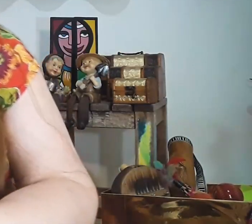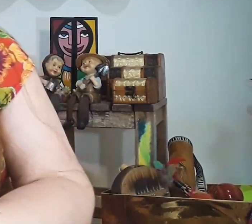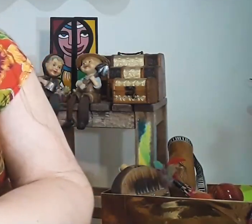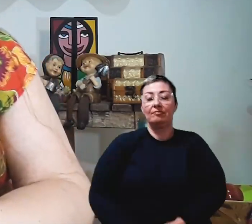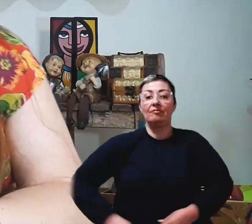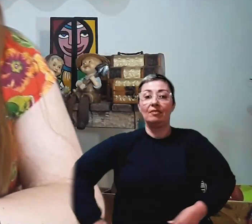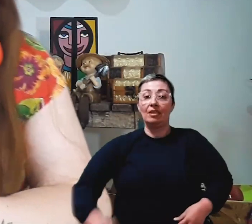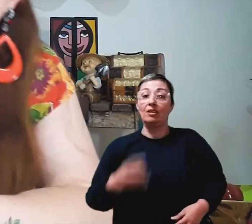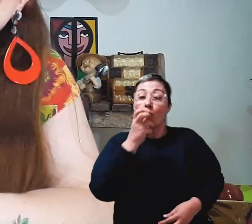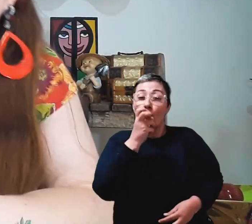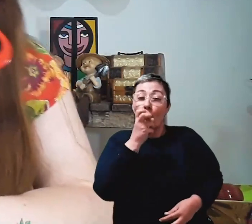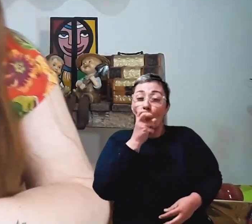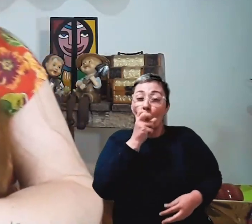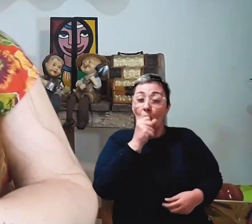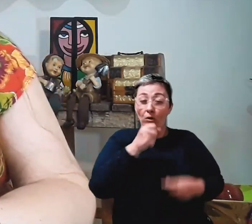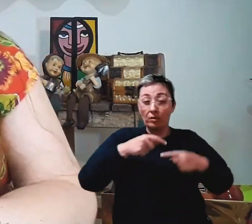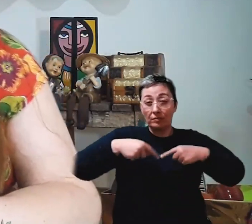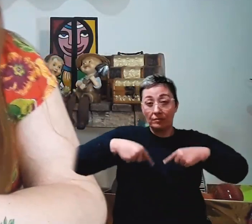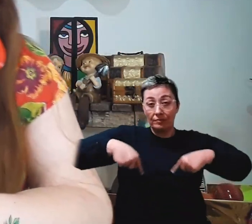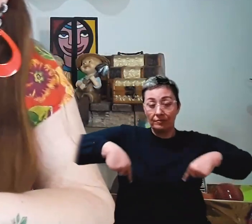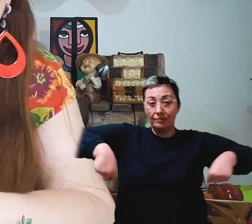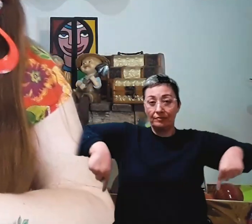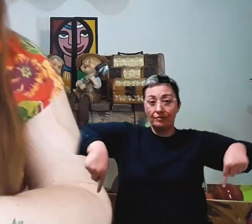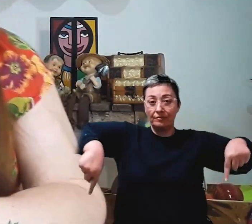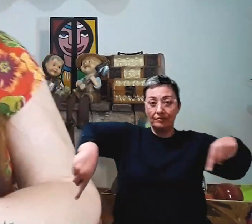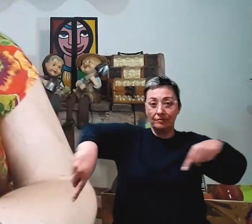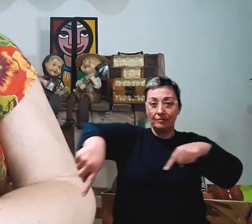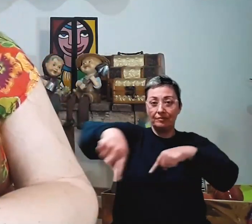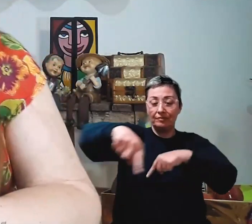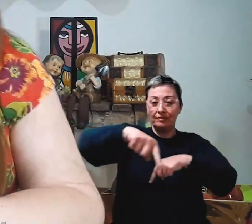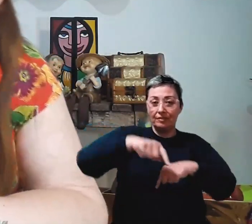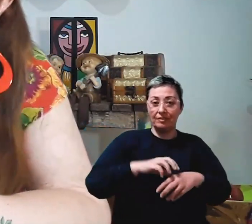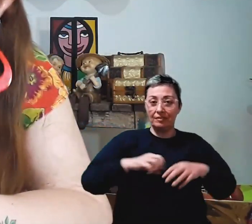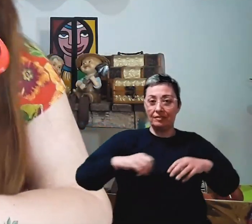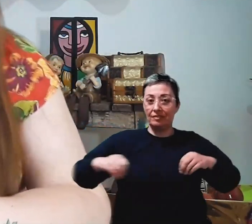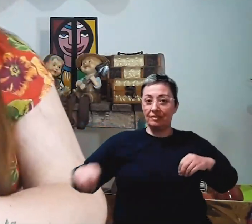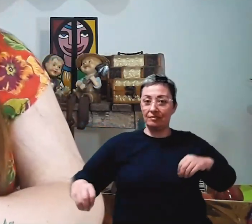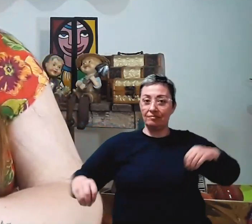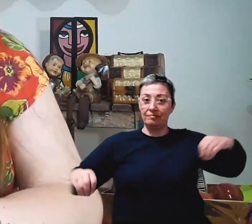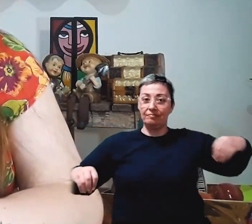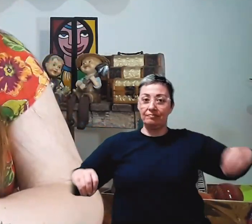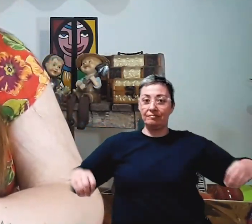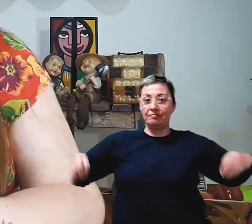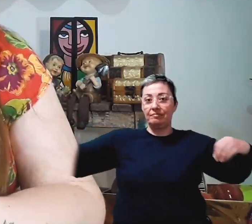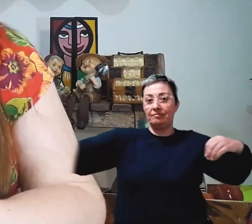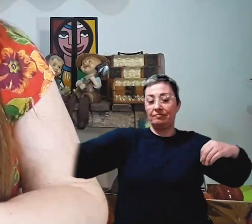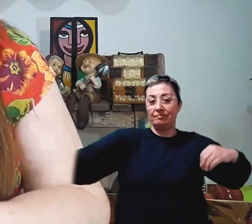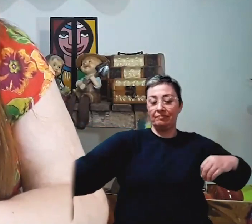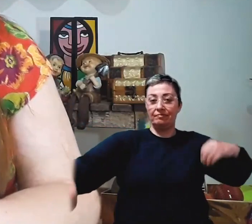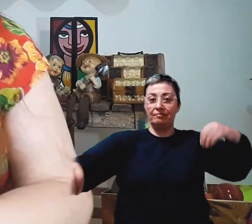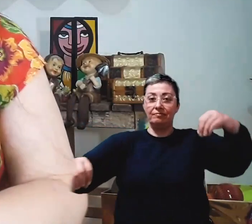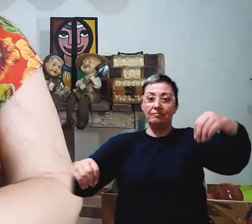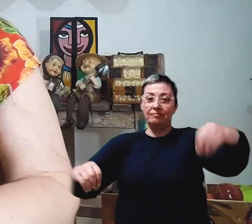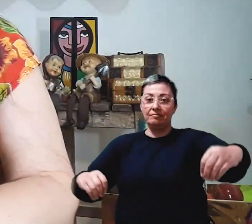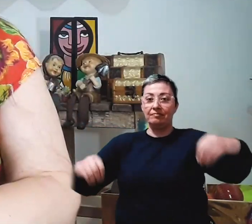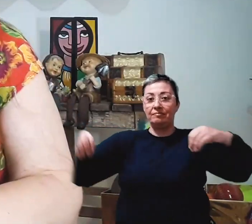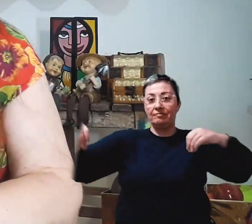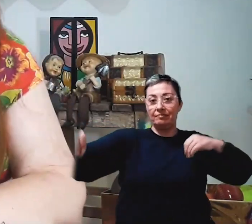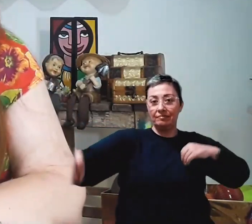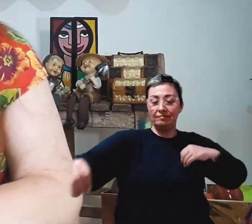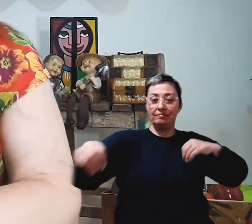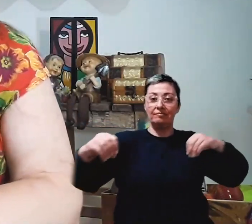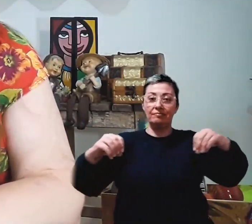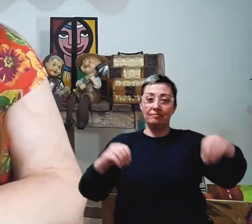O limão entrou na roda, ele passa de mão em mão. Ele vai, ele vem,